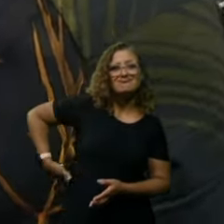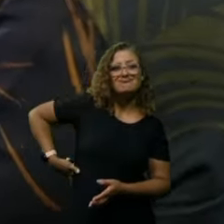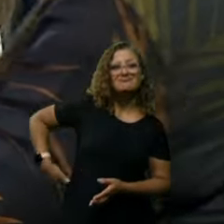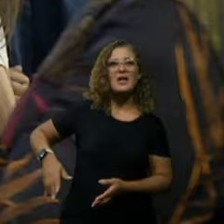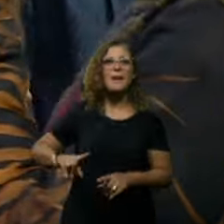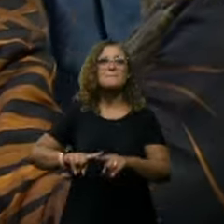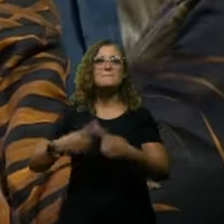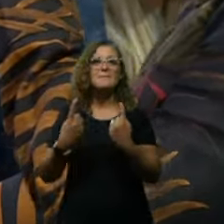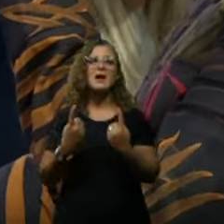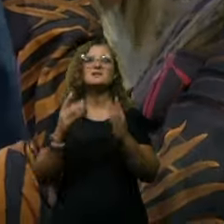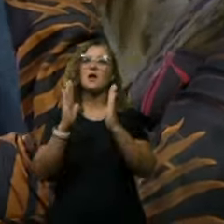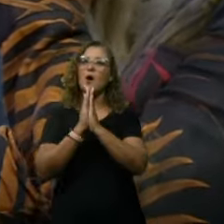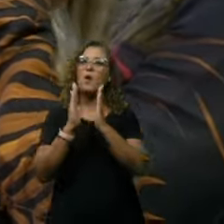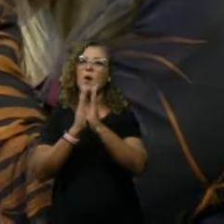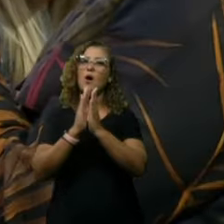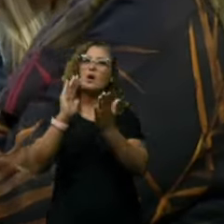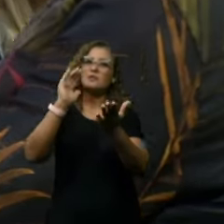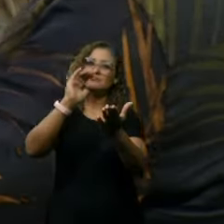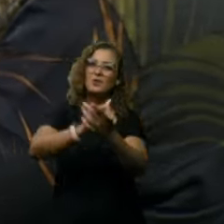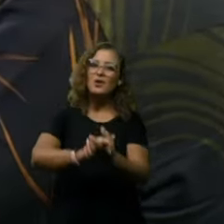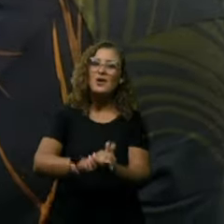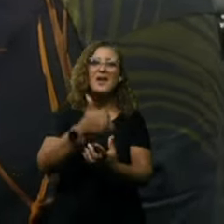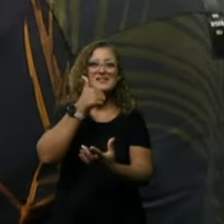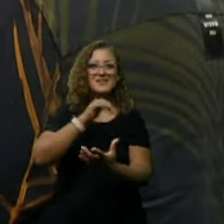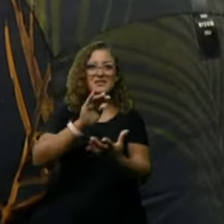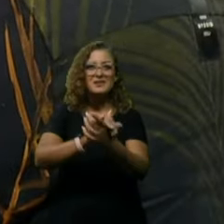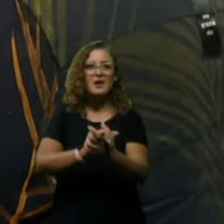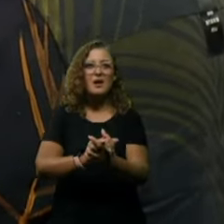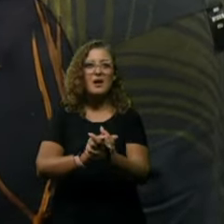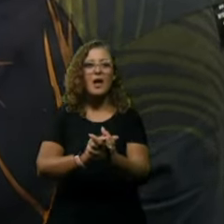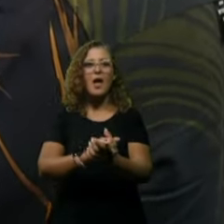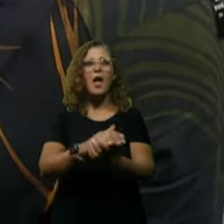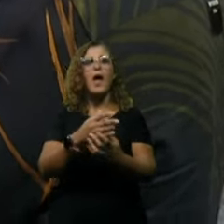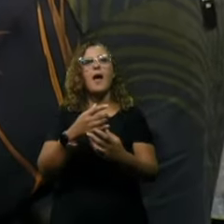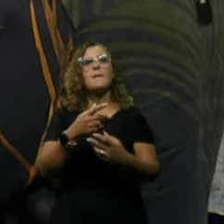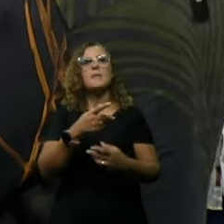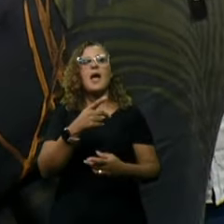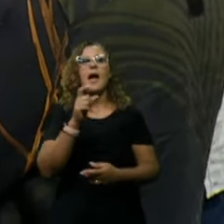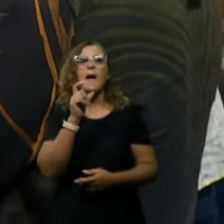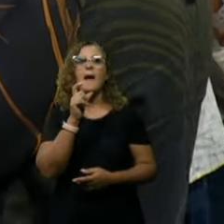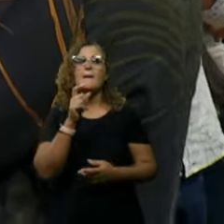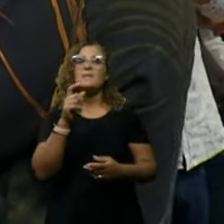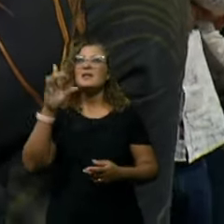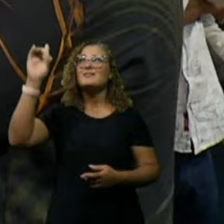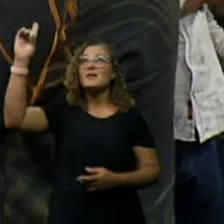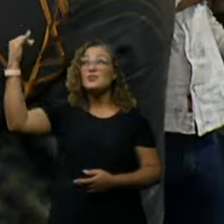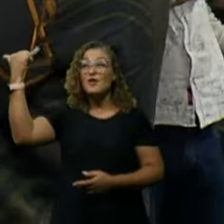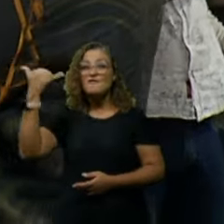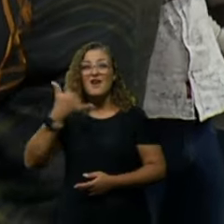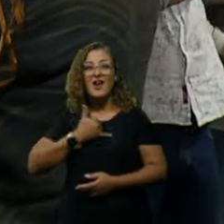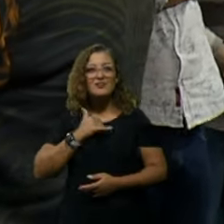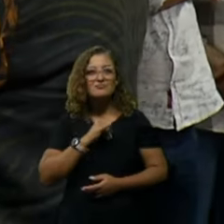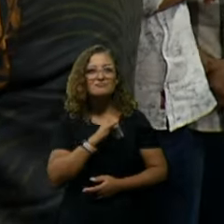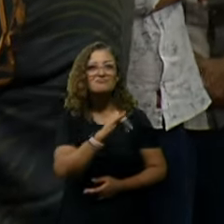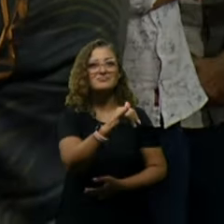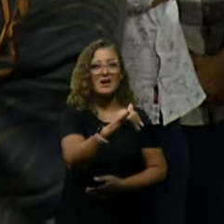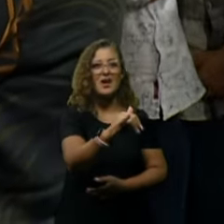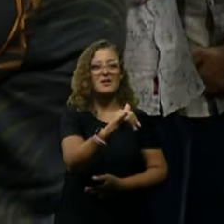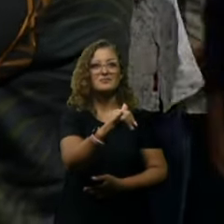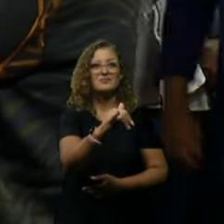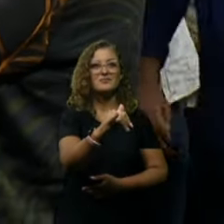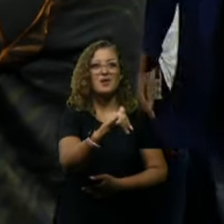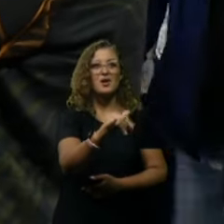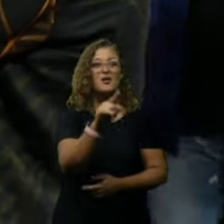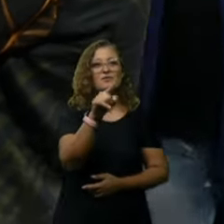é só que Deus tem colocado uma palavra no meu coração desde ontem eu quero ministrar essa palavra no teu espírito se